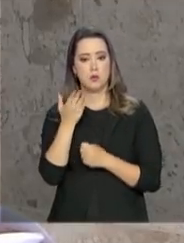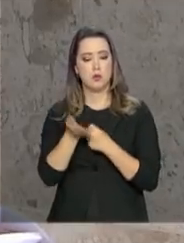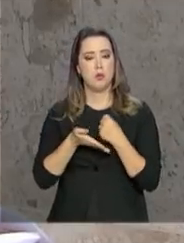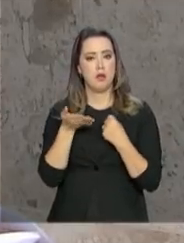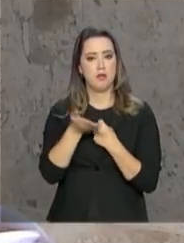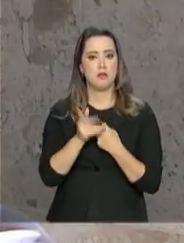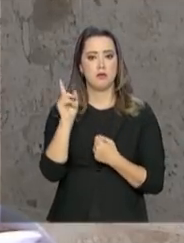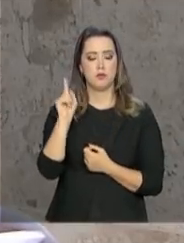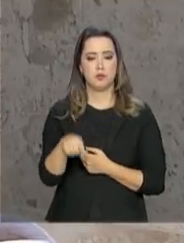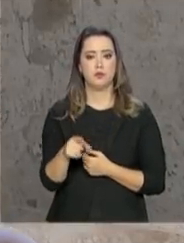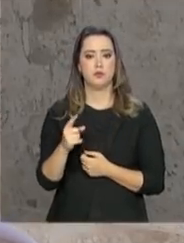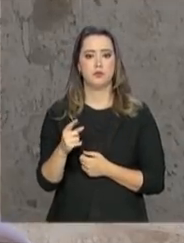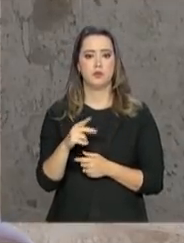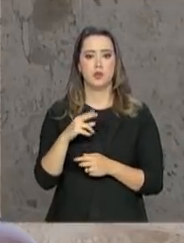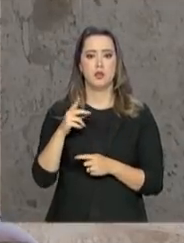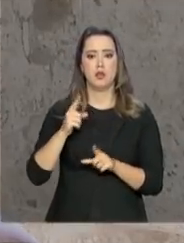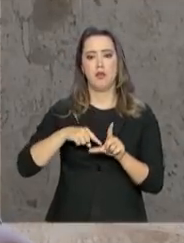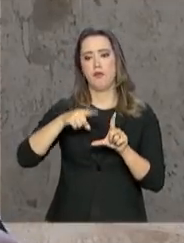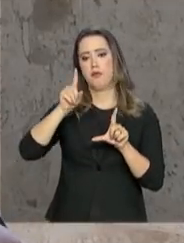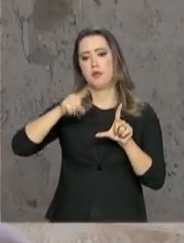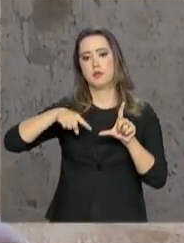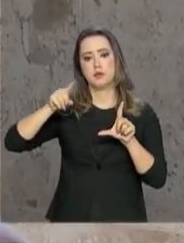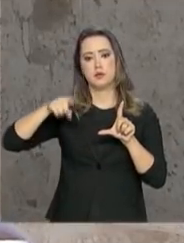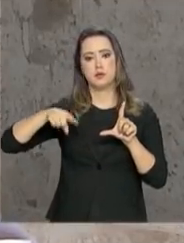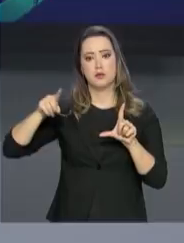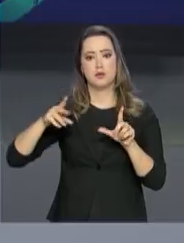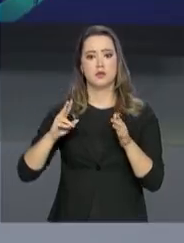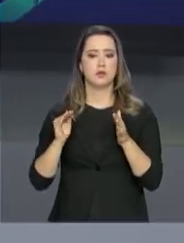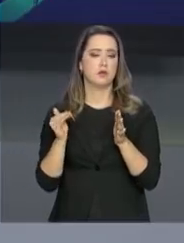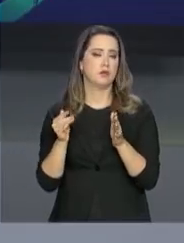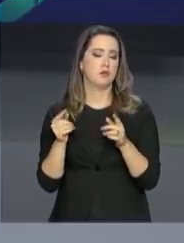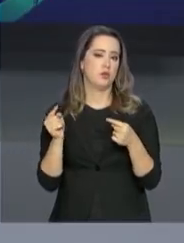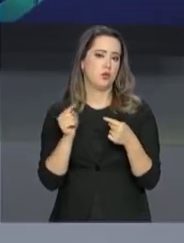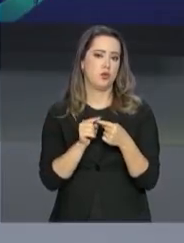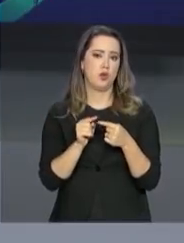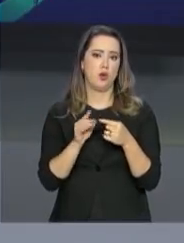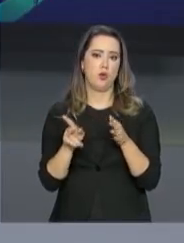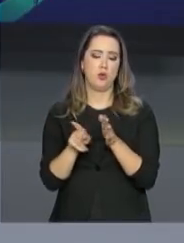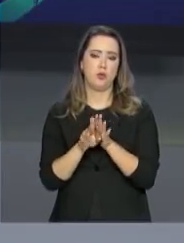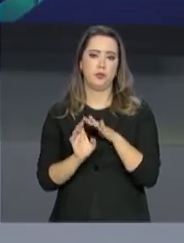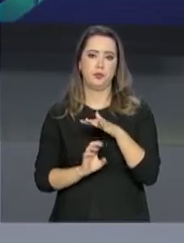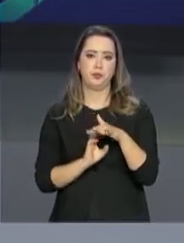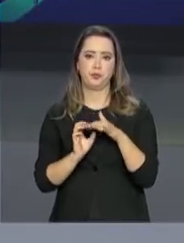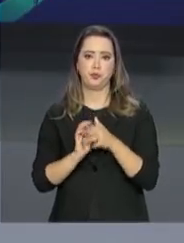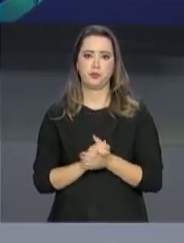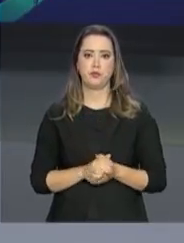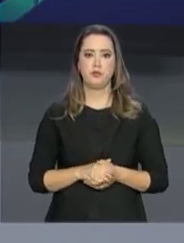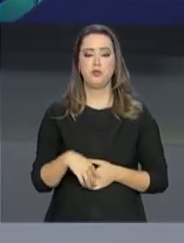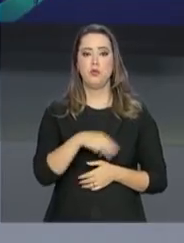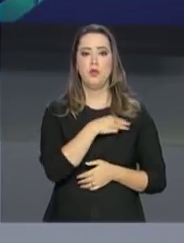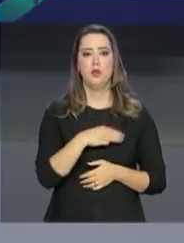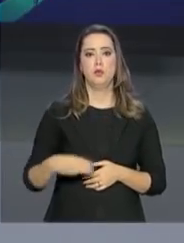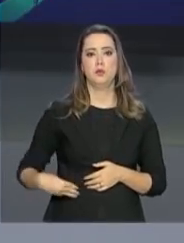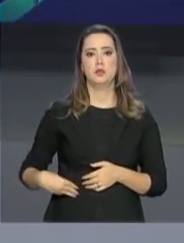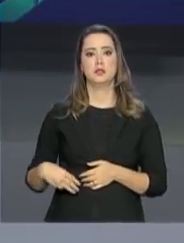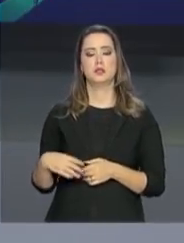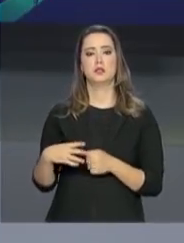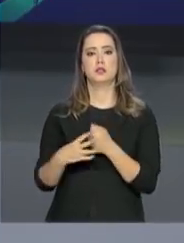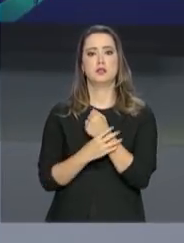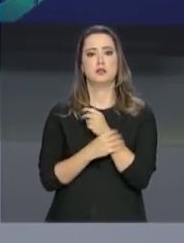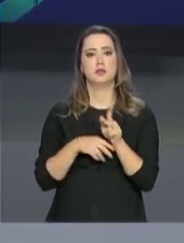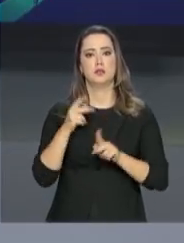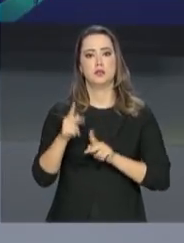do banco né que varia conforme a empresa o ministério da segurança pública completou quatro meses